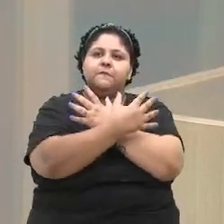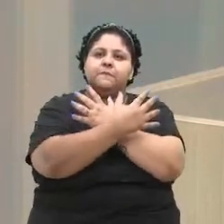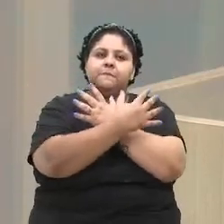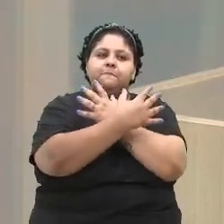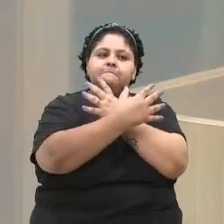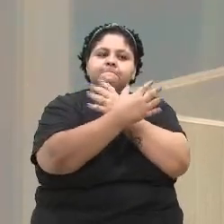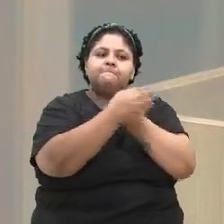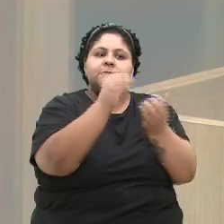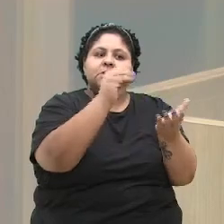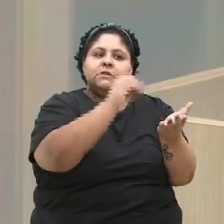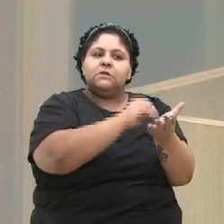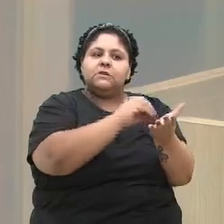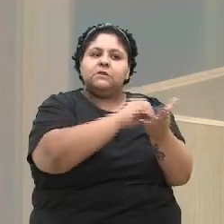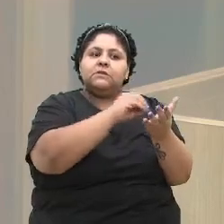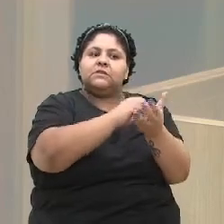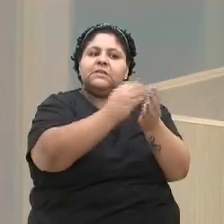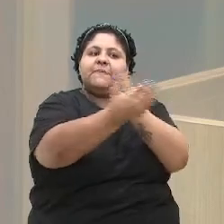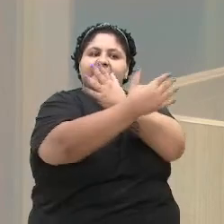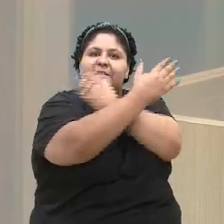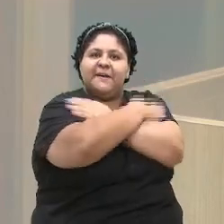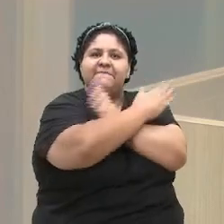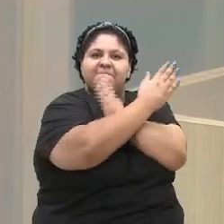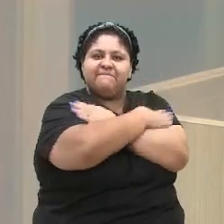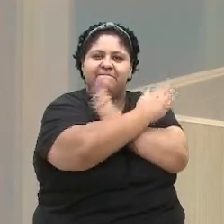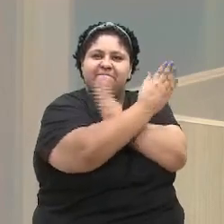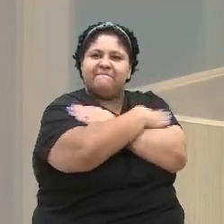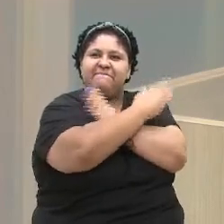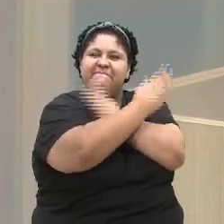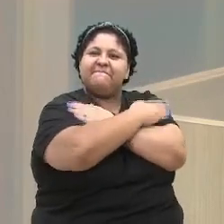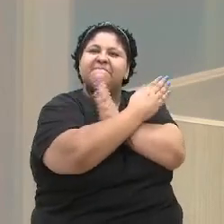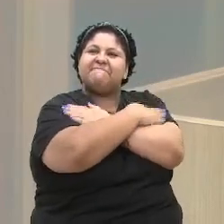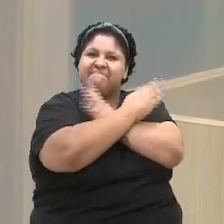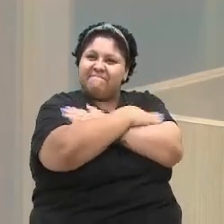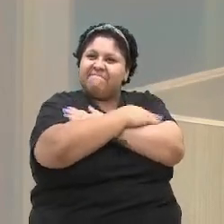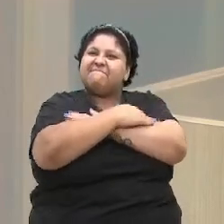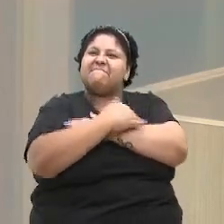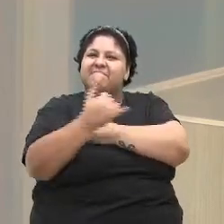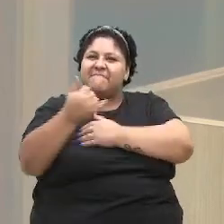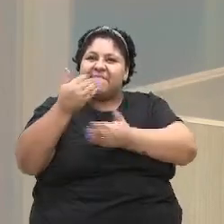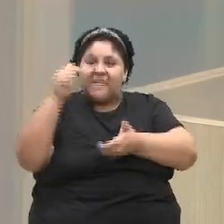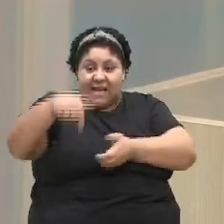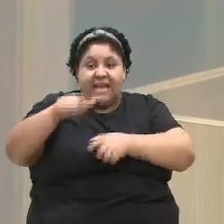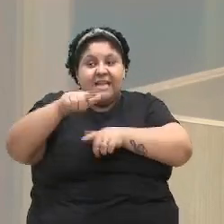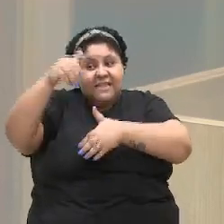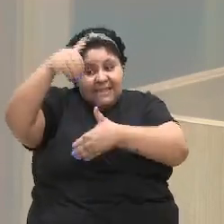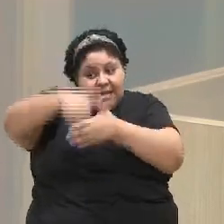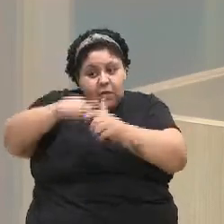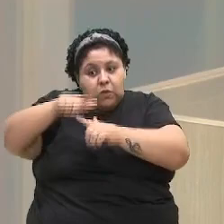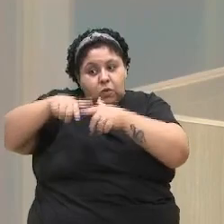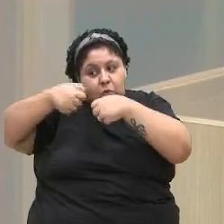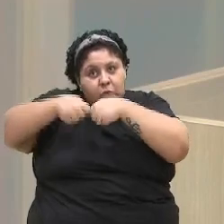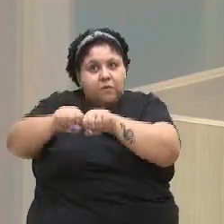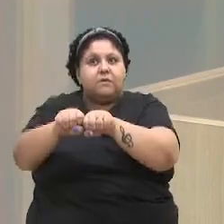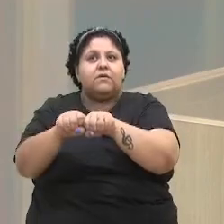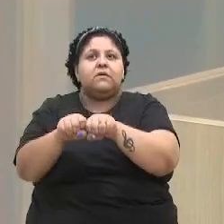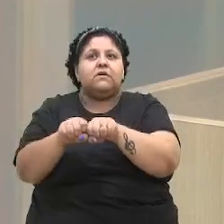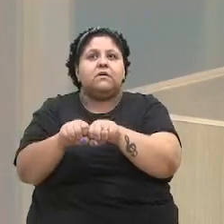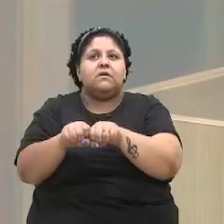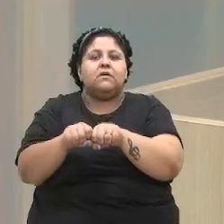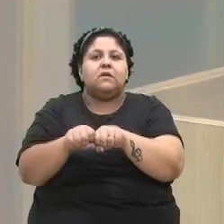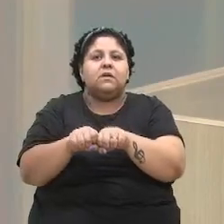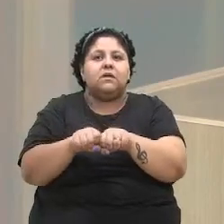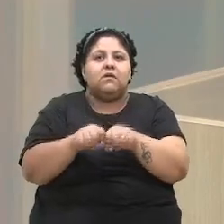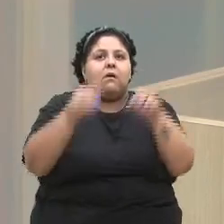que não teremos mais a produção agrícola para fornecida aos nossos mercados as gôndulas estarão